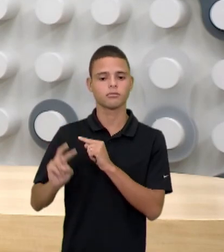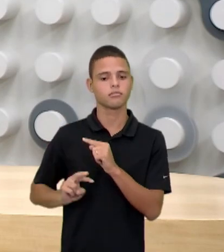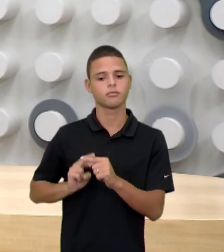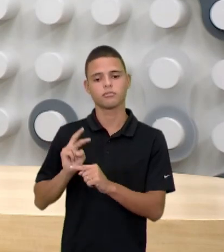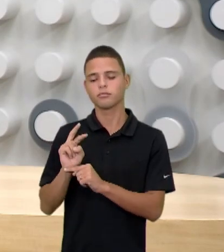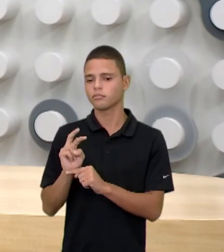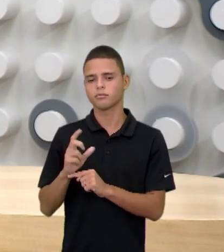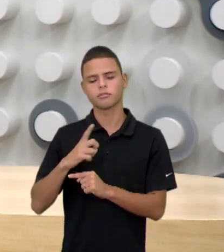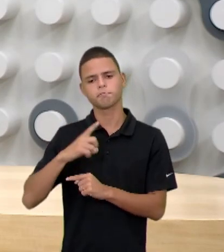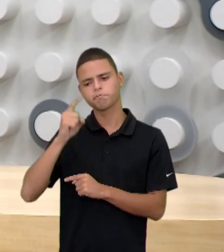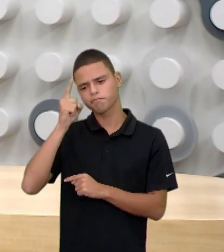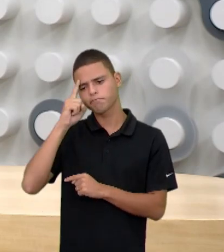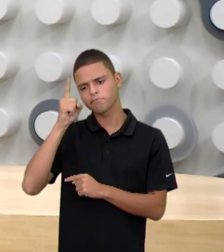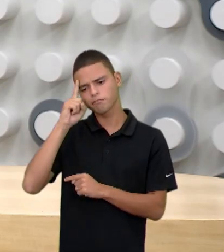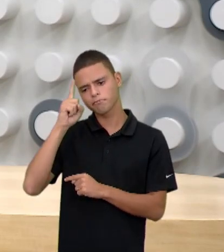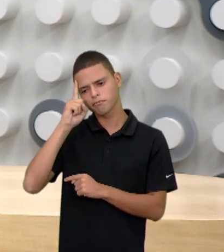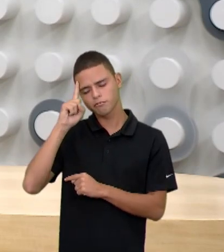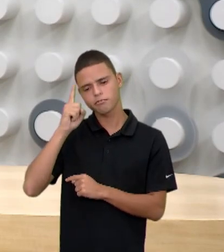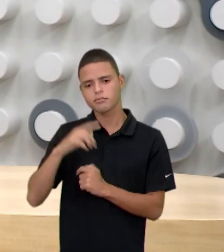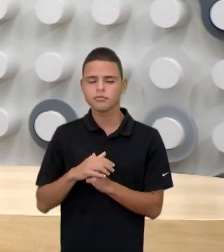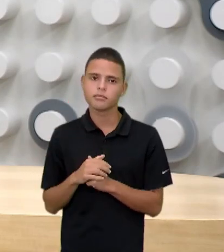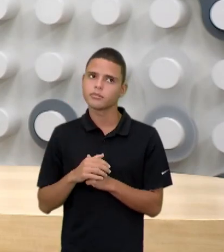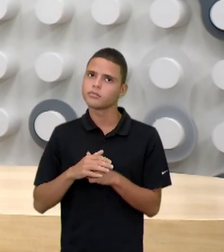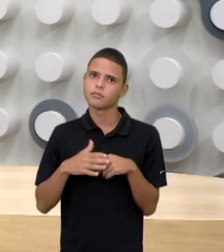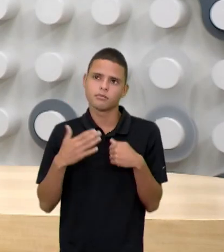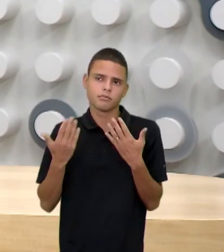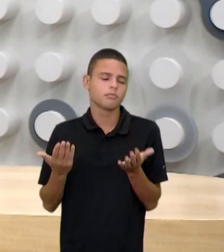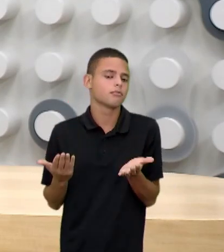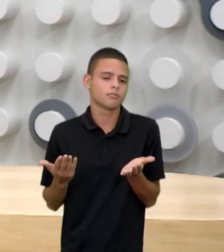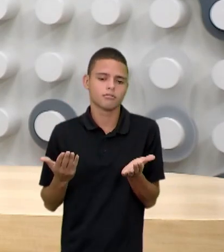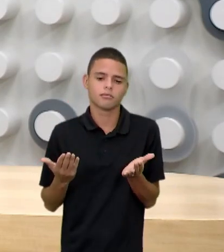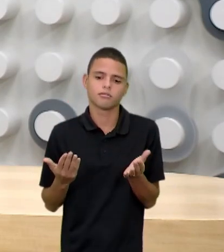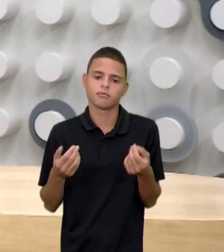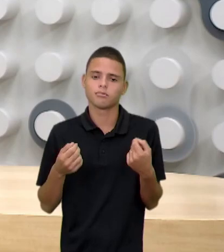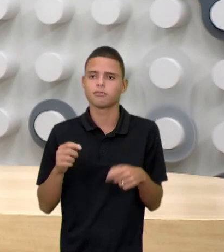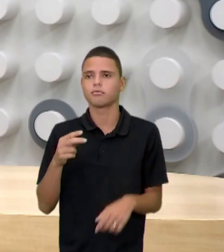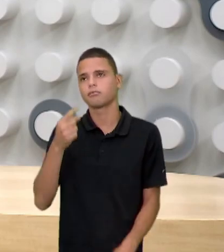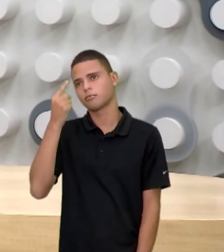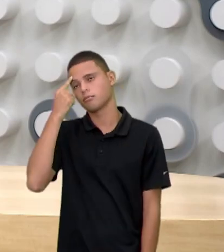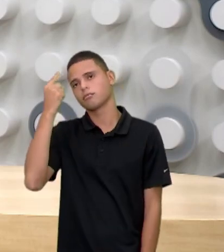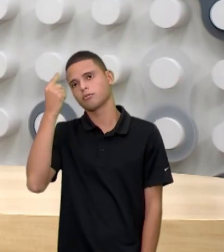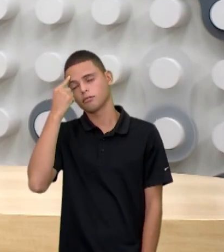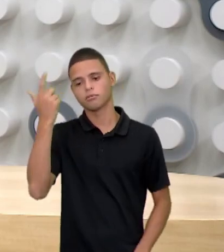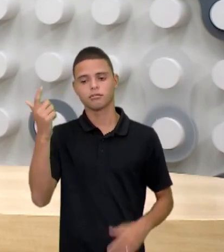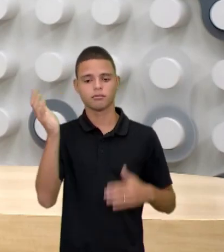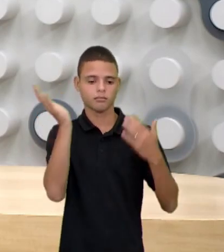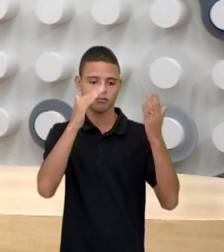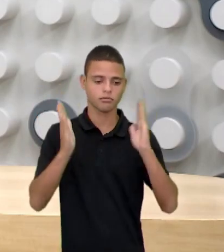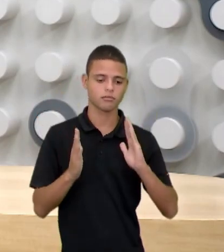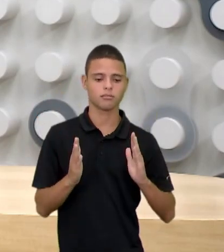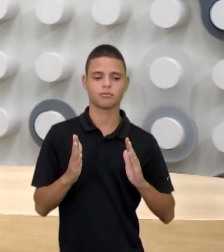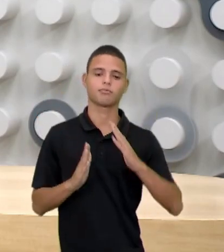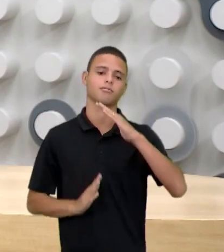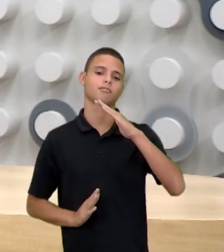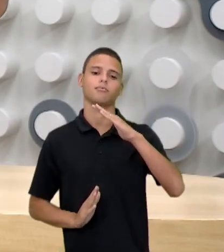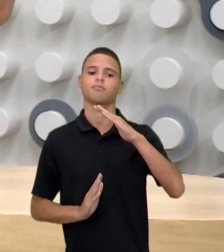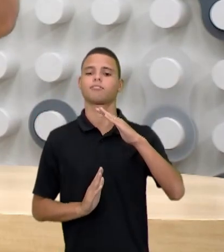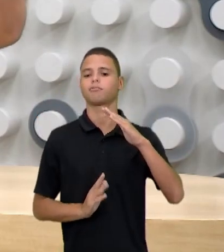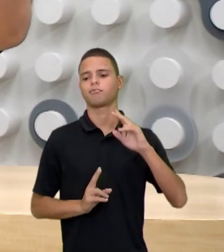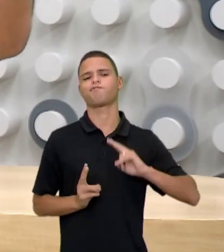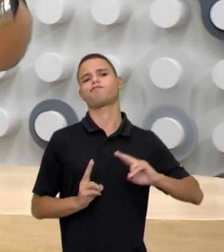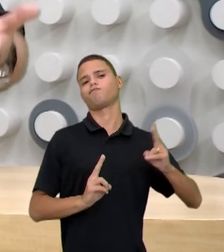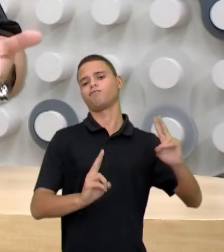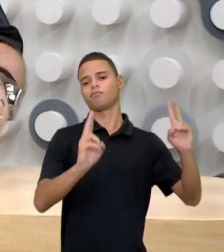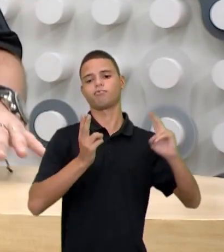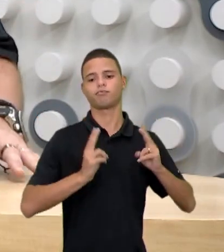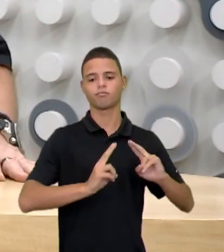ele está no nosso dia a dia. Então não adianta a gente pensar que a natureza ela é inesgotável, como há um tempo